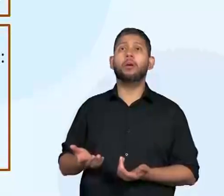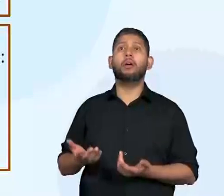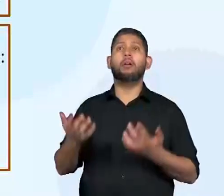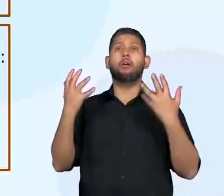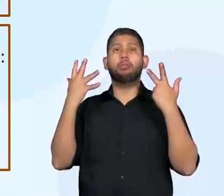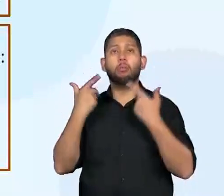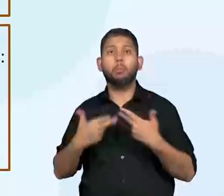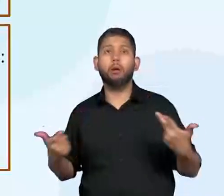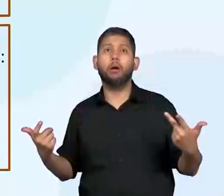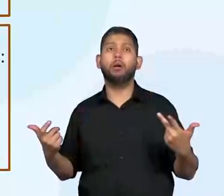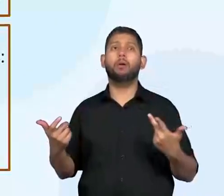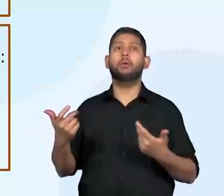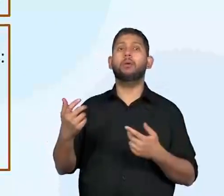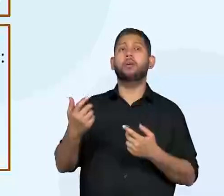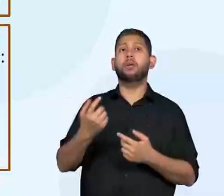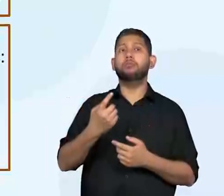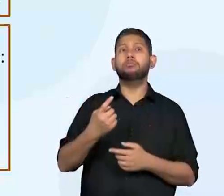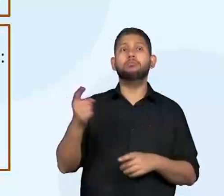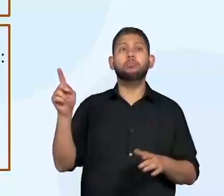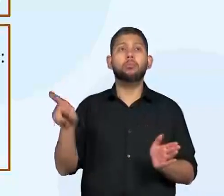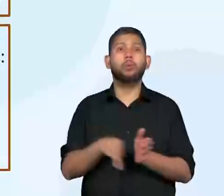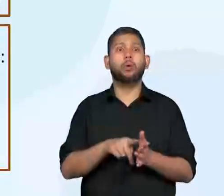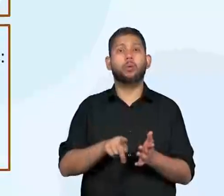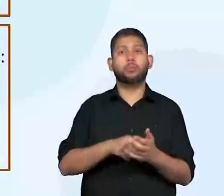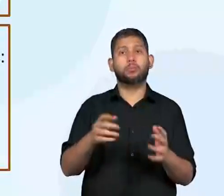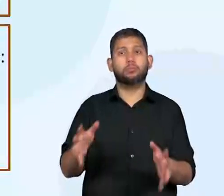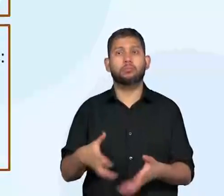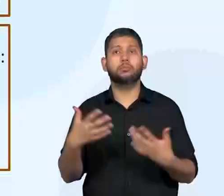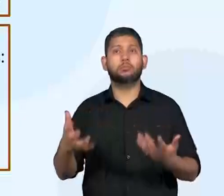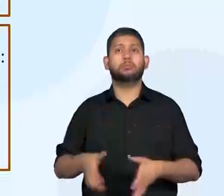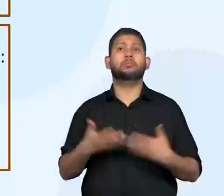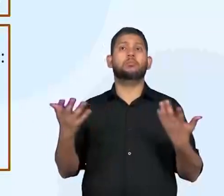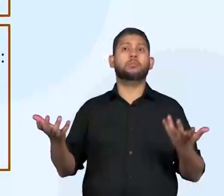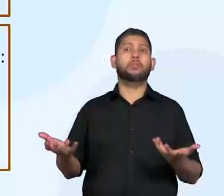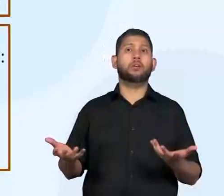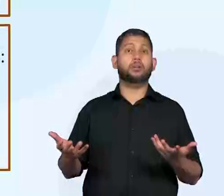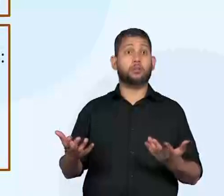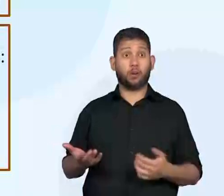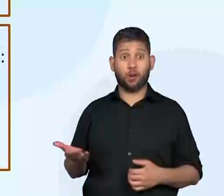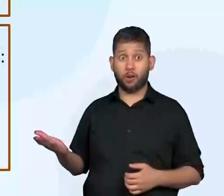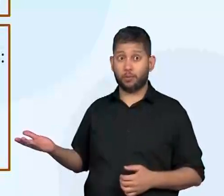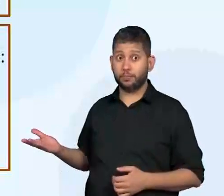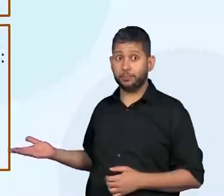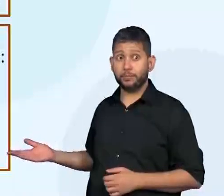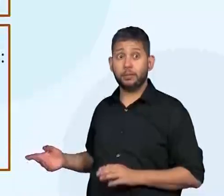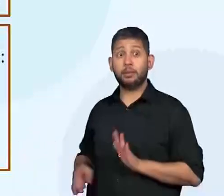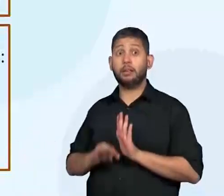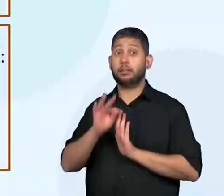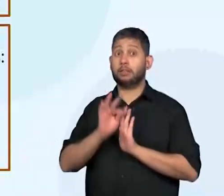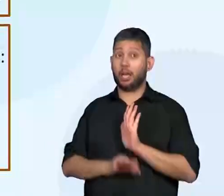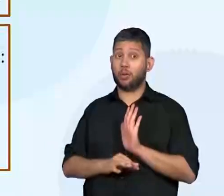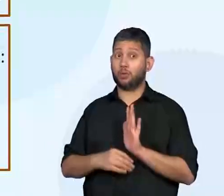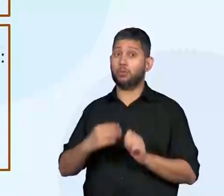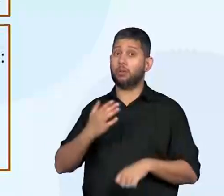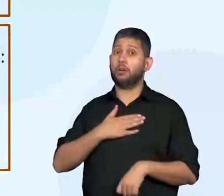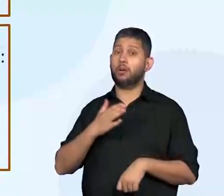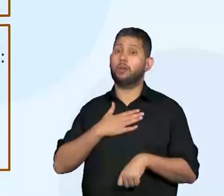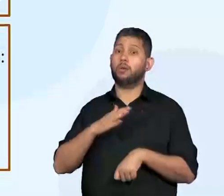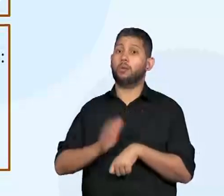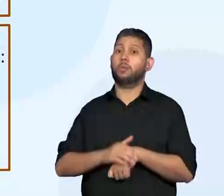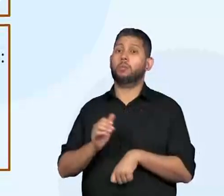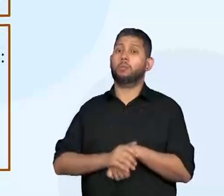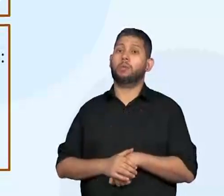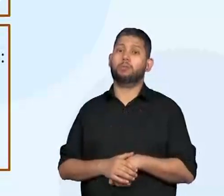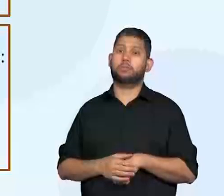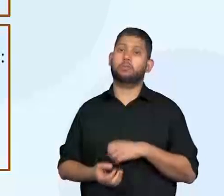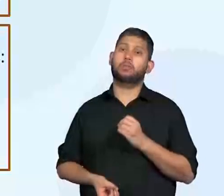tenho uma fonte aqui, oficial. Esse texto aqui eu elaborei com base num texto do próprio